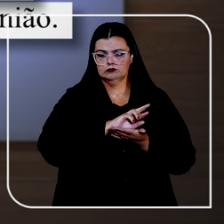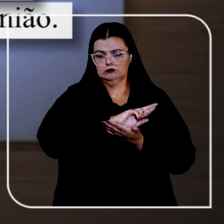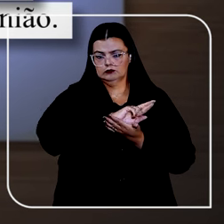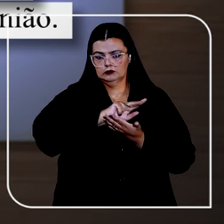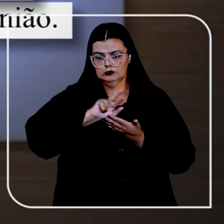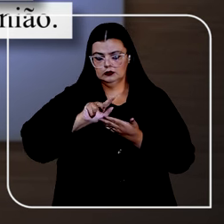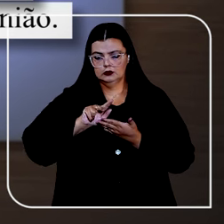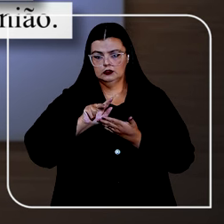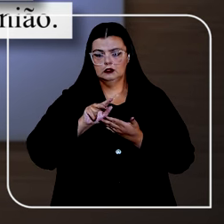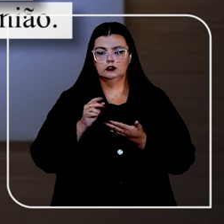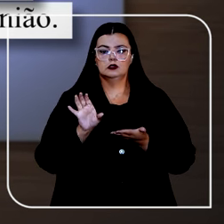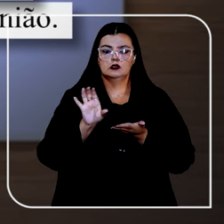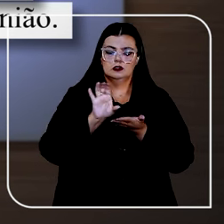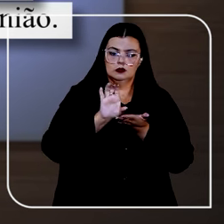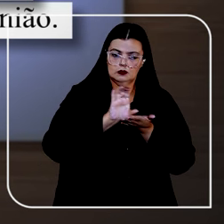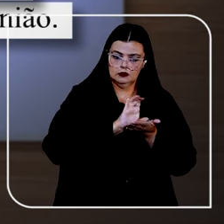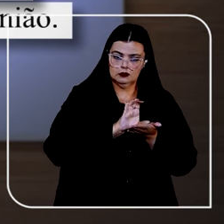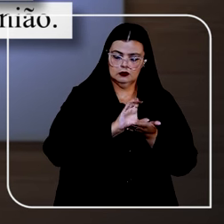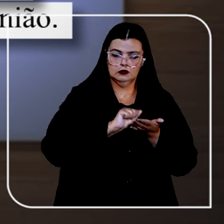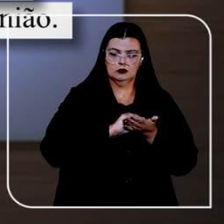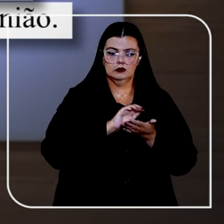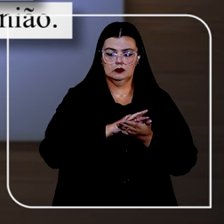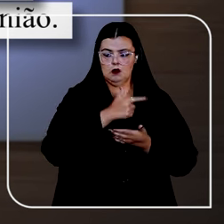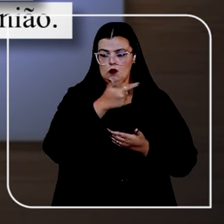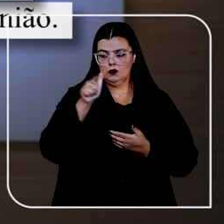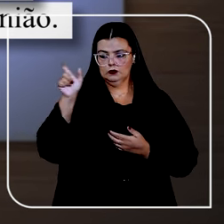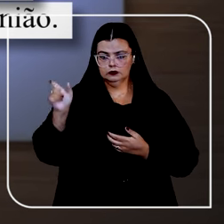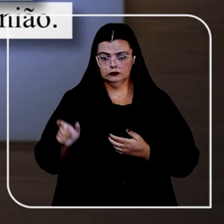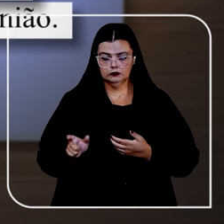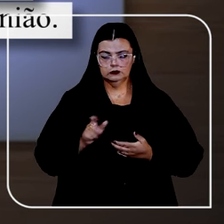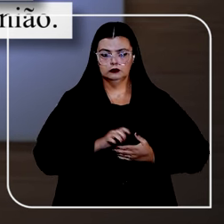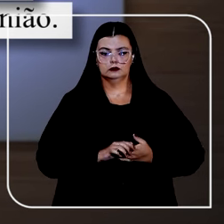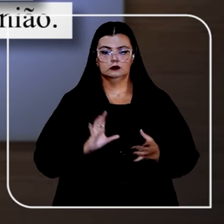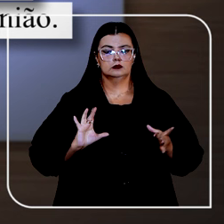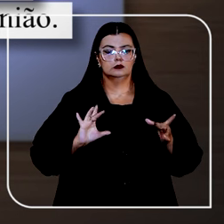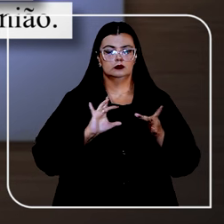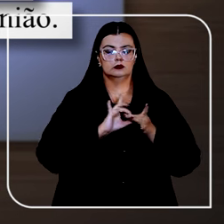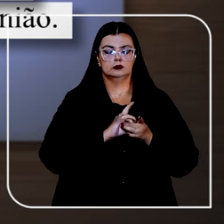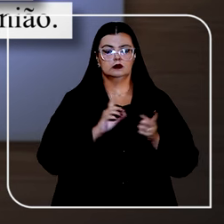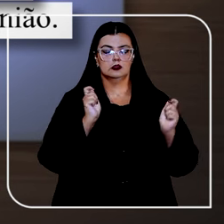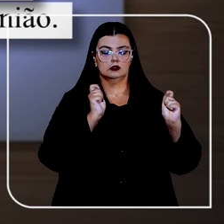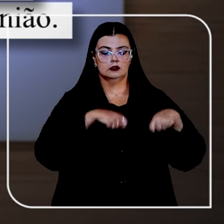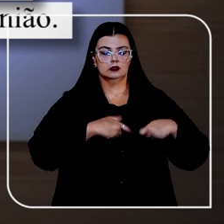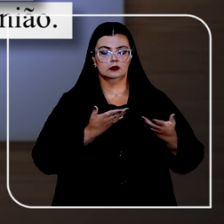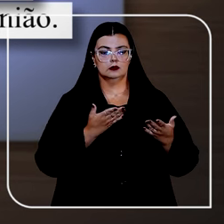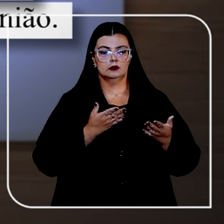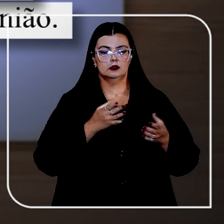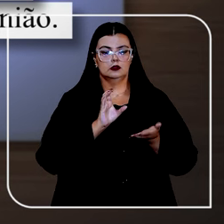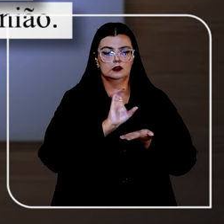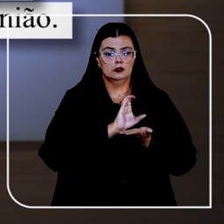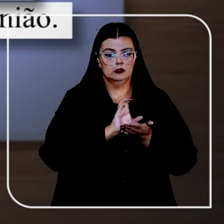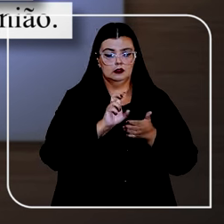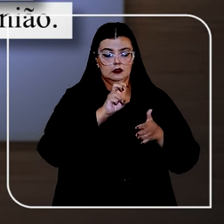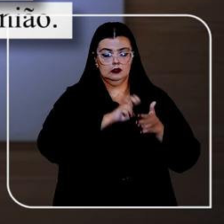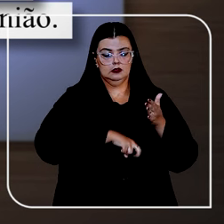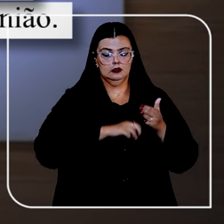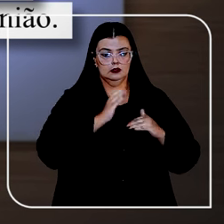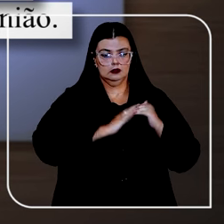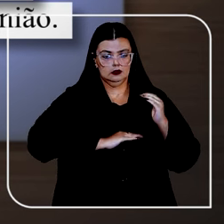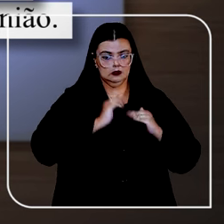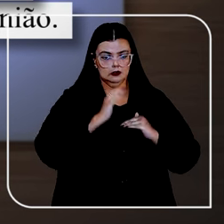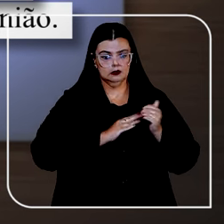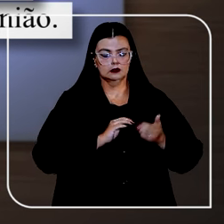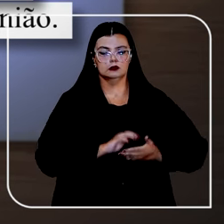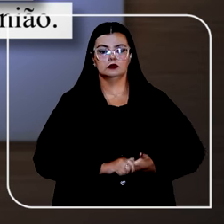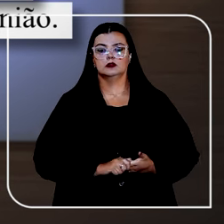demandas que visam a restituição de contribuições de terceiros está vinculada à capacidade tributária ativa